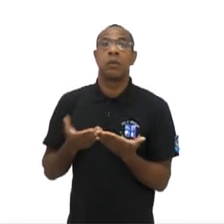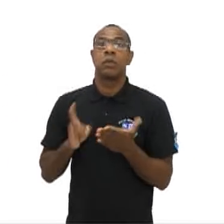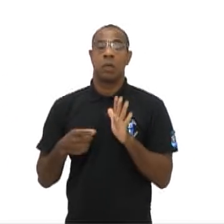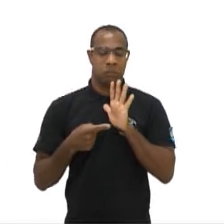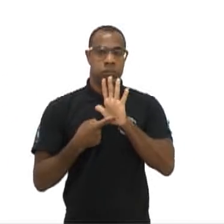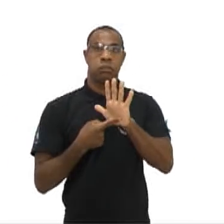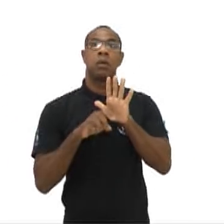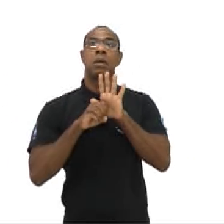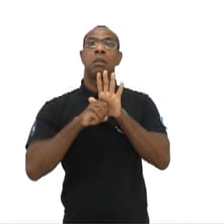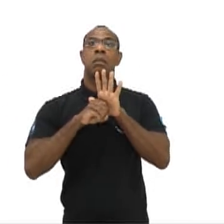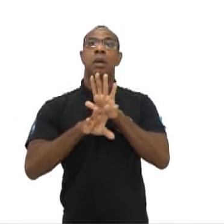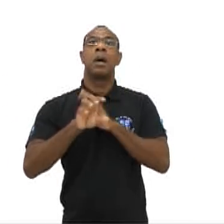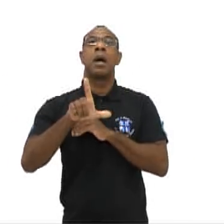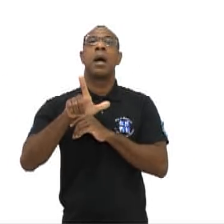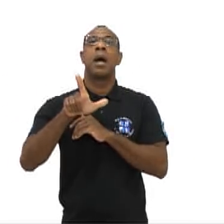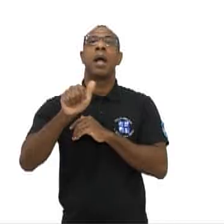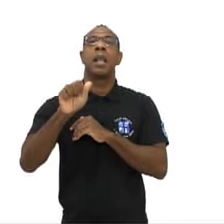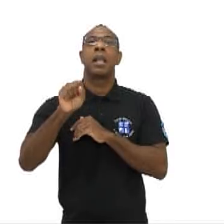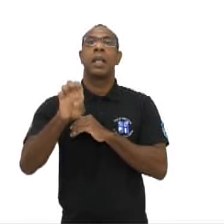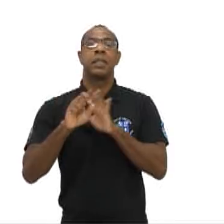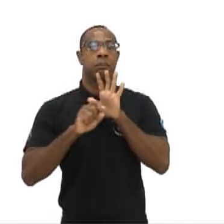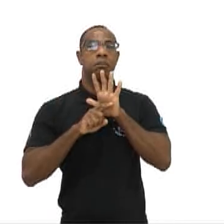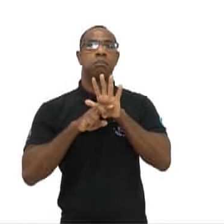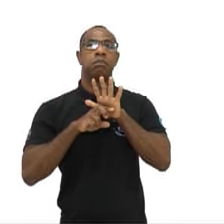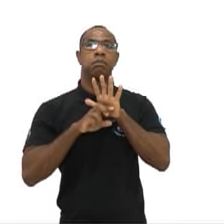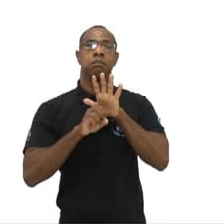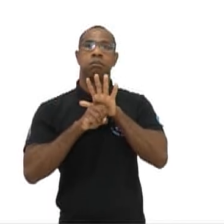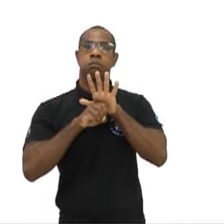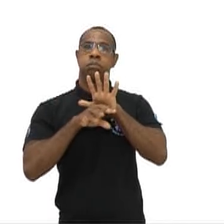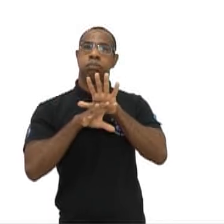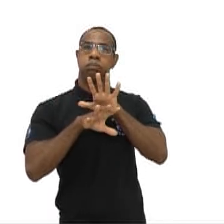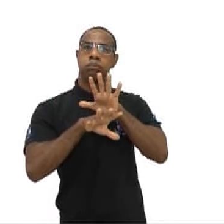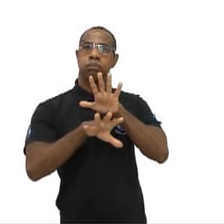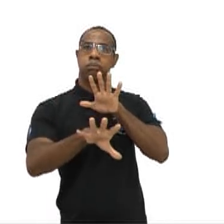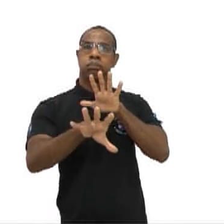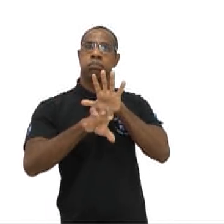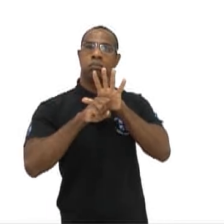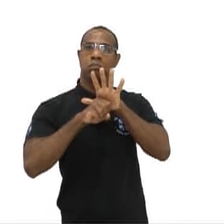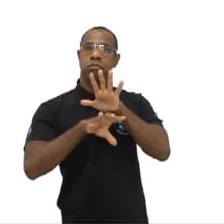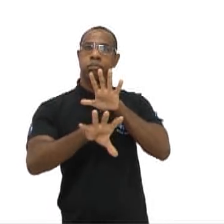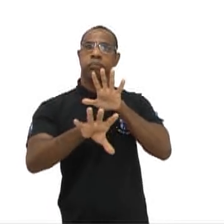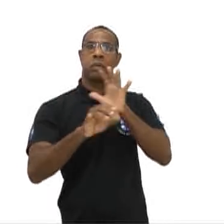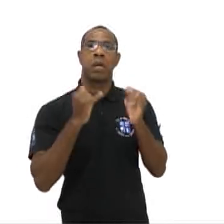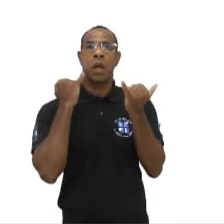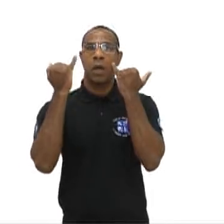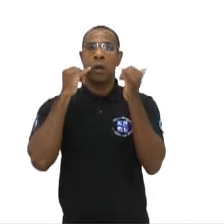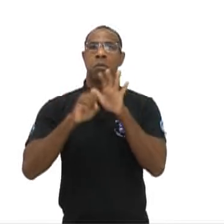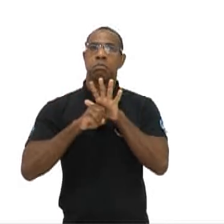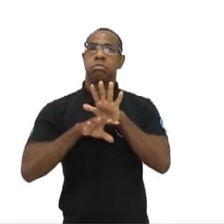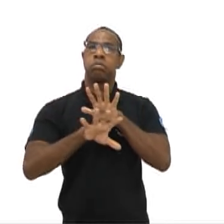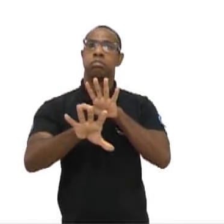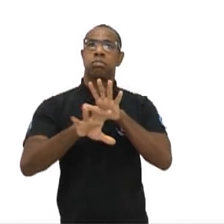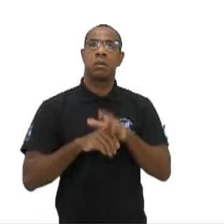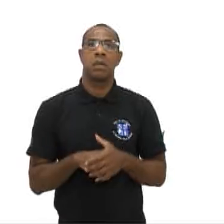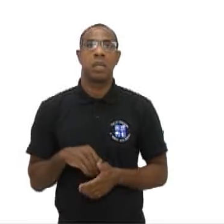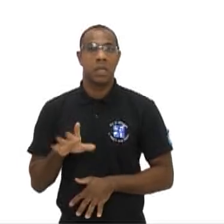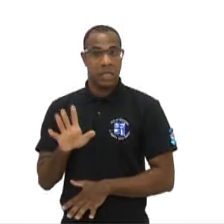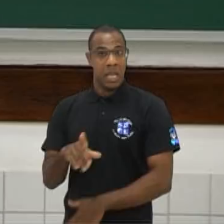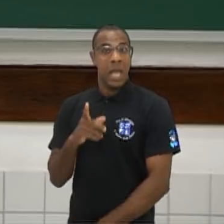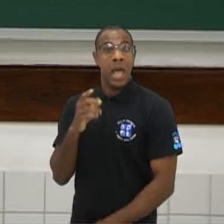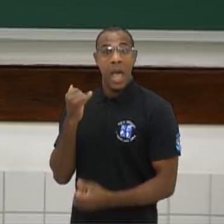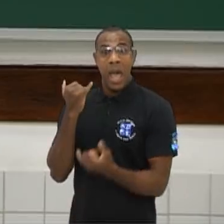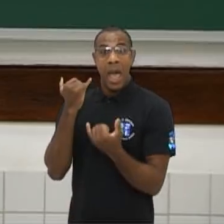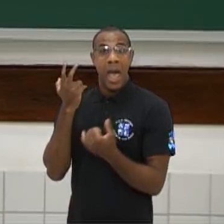laser, decodificá-la, recriando integralmente com a mesma base de informação. Isso, pessoal, é normal você estar